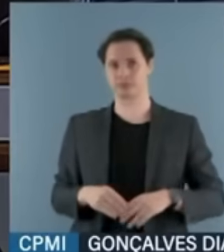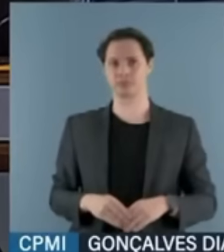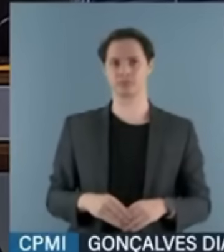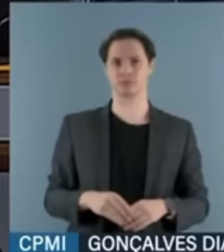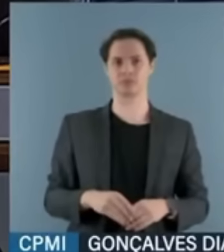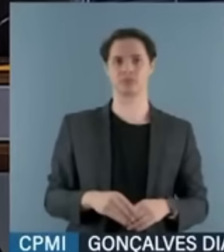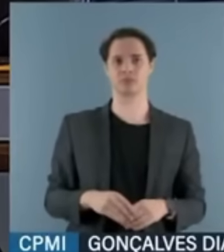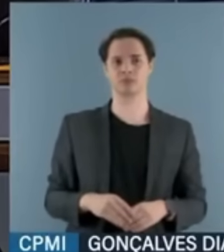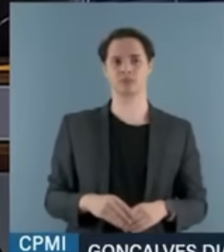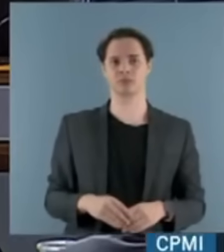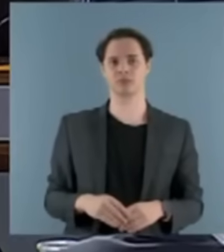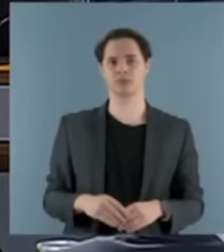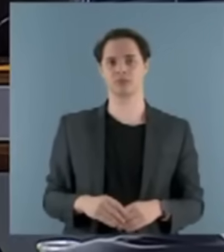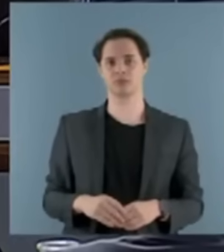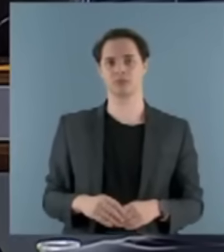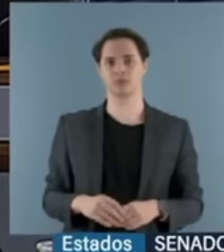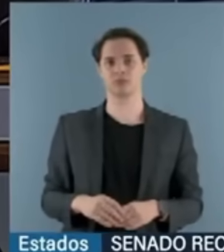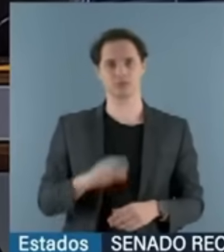ganhando aqui tempo,